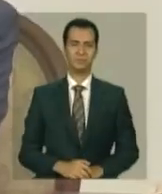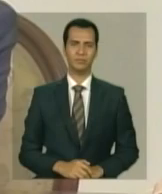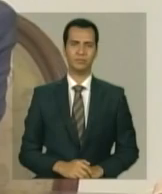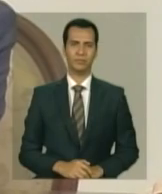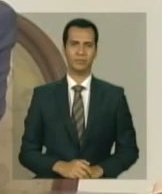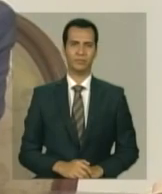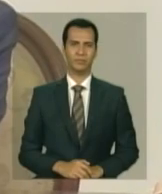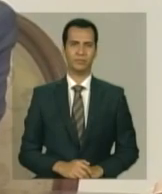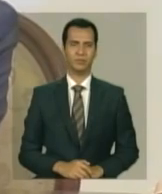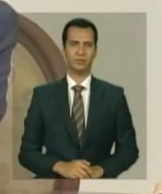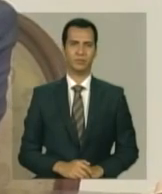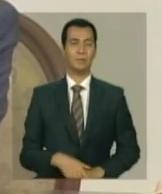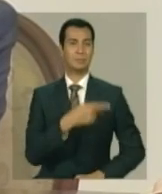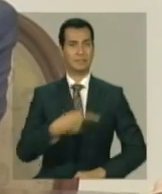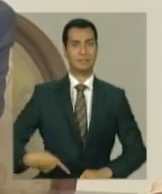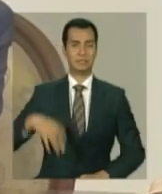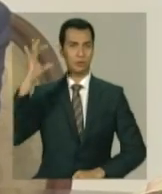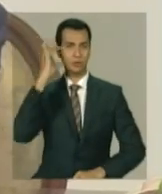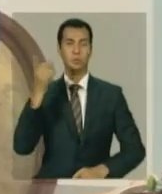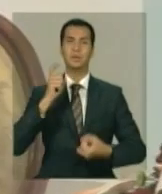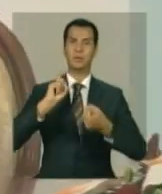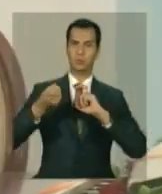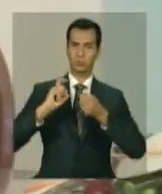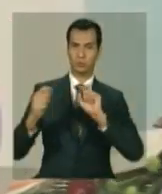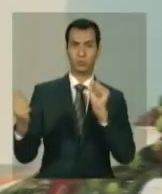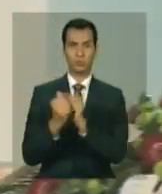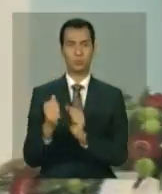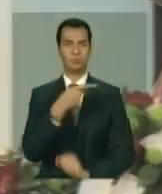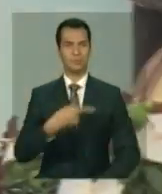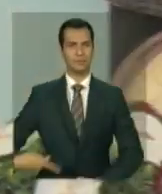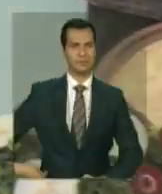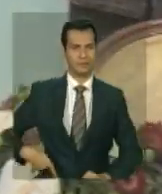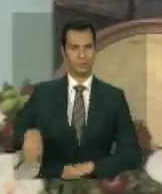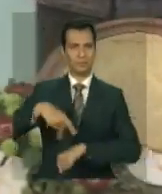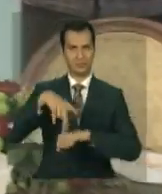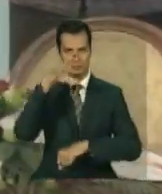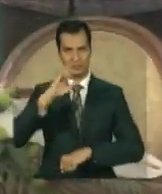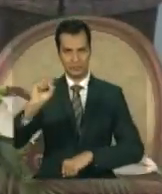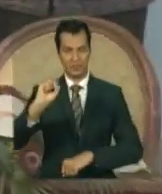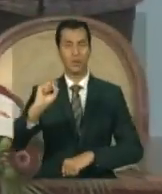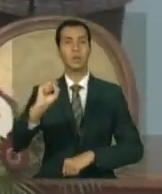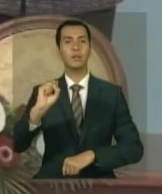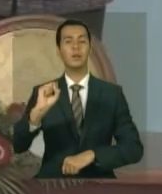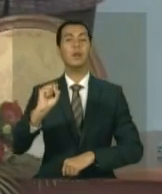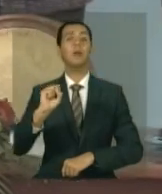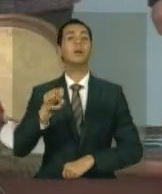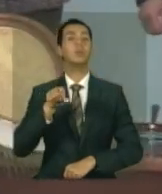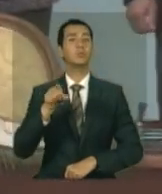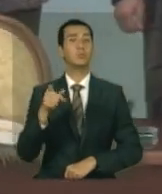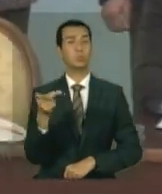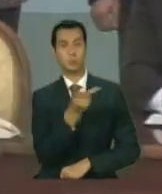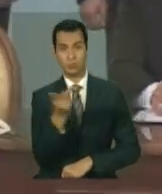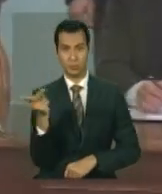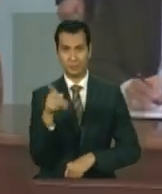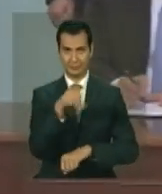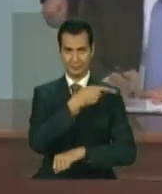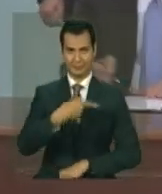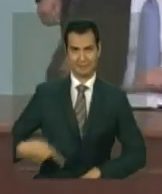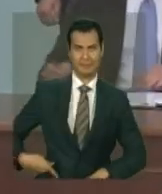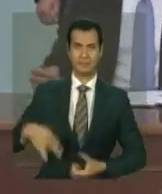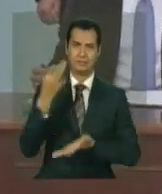reunir com o presidente da República da Bulgária, George Parvanov, em Sófia, os dois países assinaram atos de